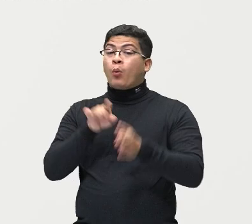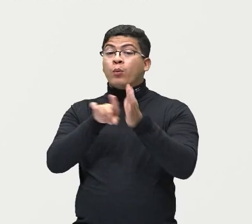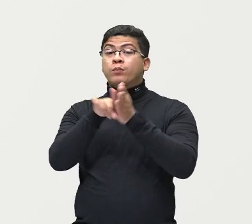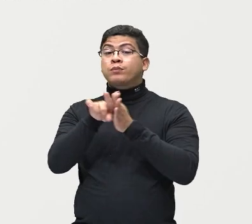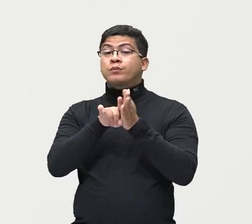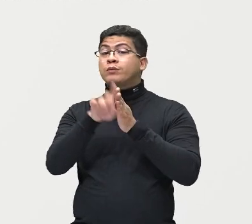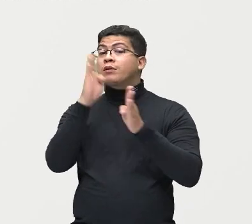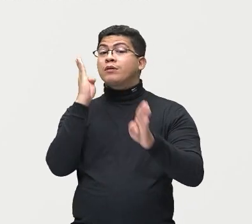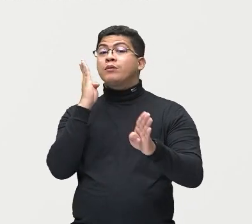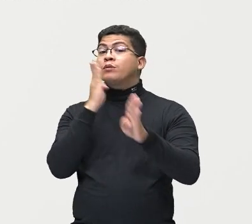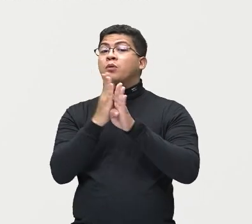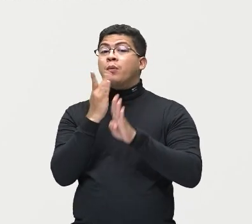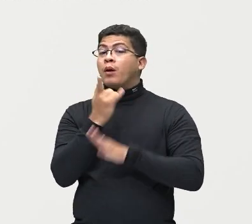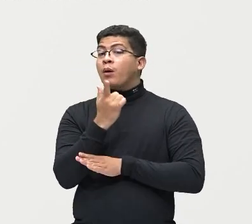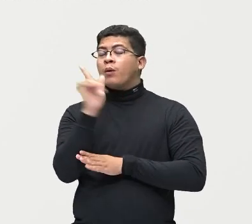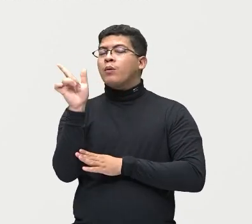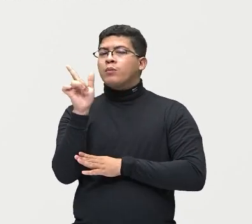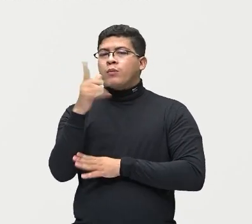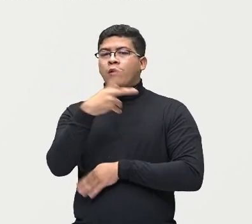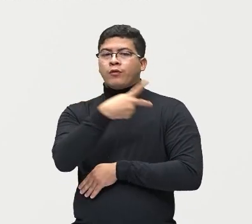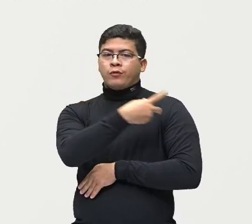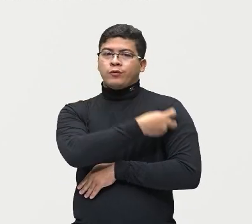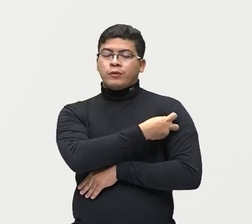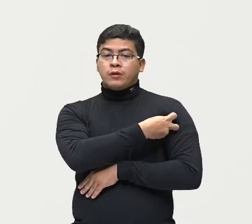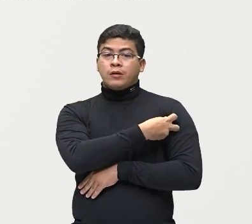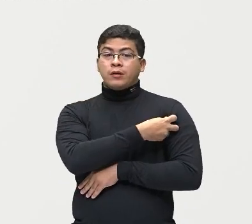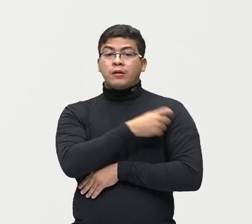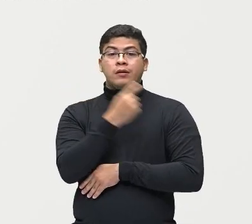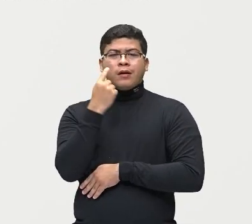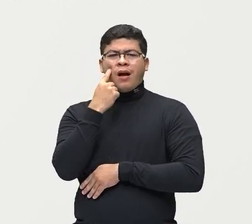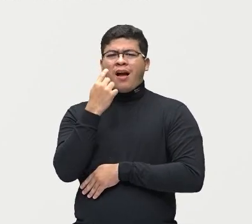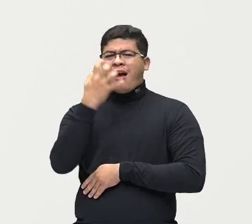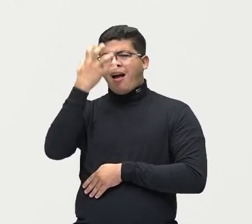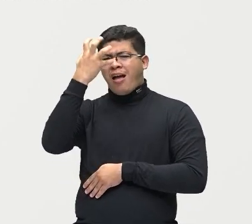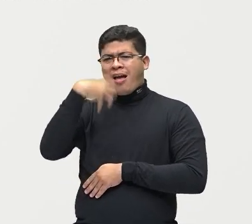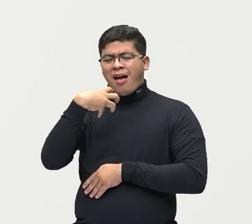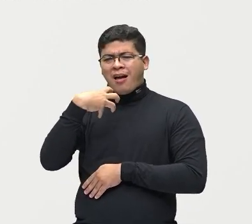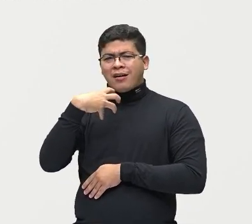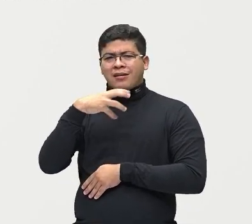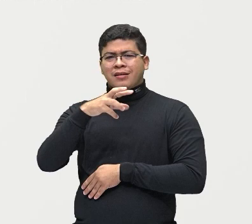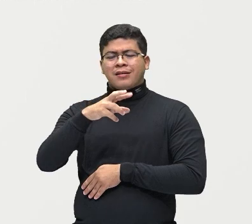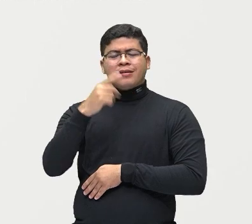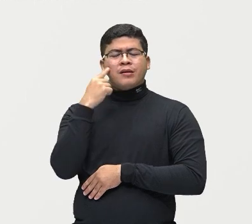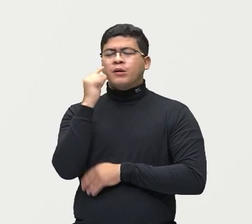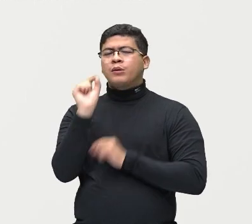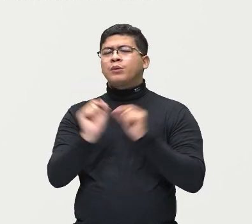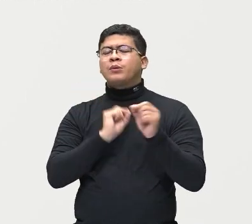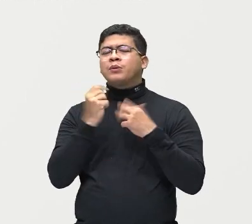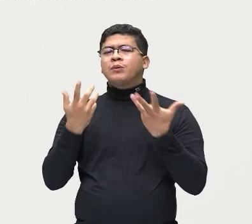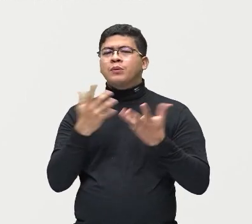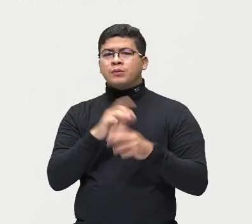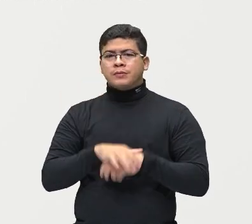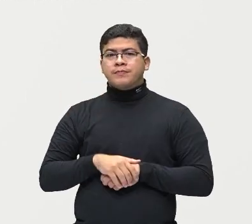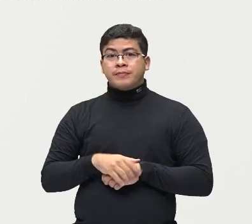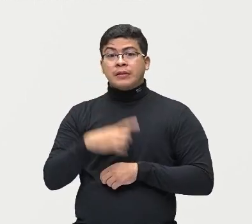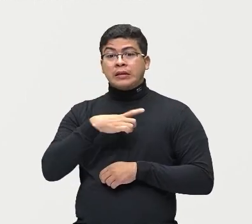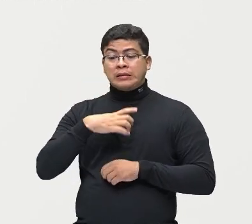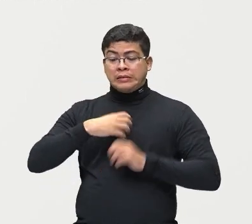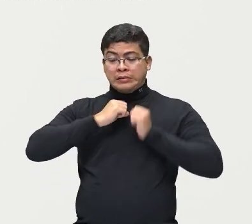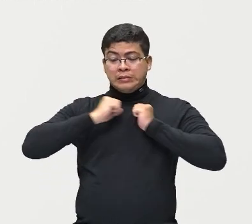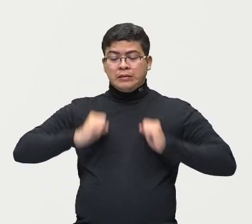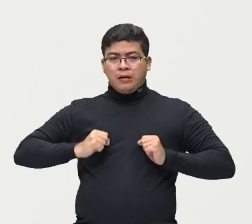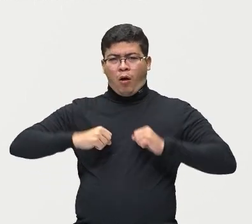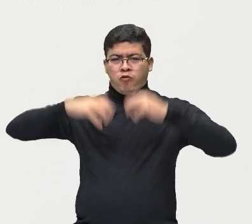descobrir uma vacina contra a raiva e constatou que o vírus atacava o sistema